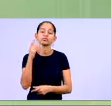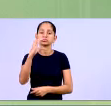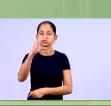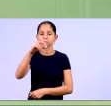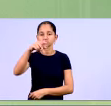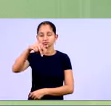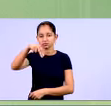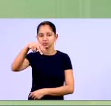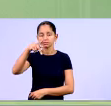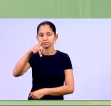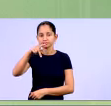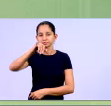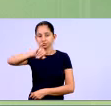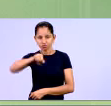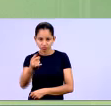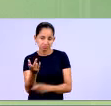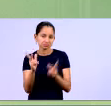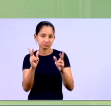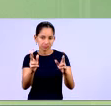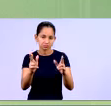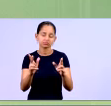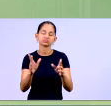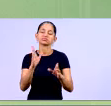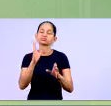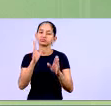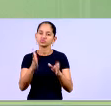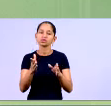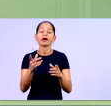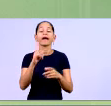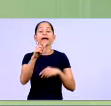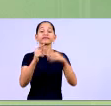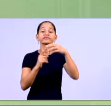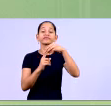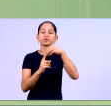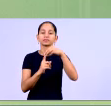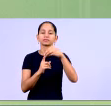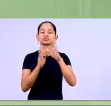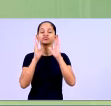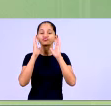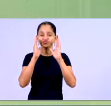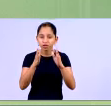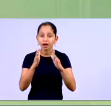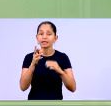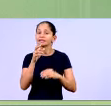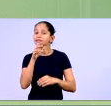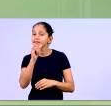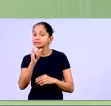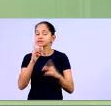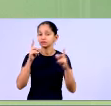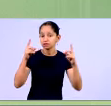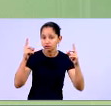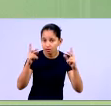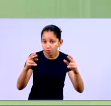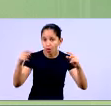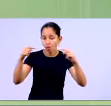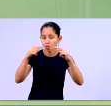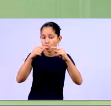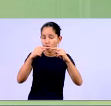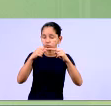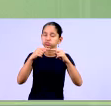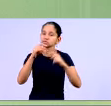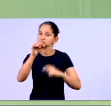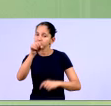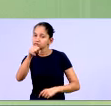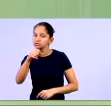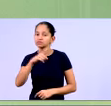jurídica, conforme o caso, ok? Aqui é uma informação de que para que seja enquadrado como ME ou